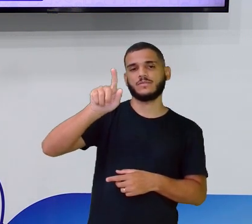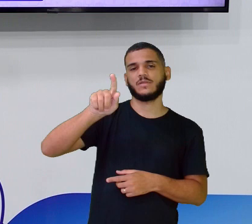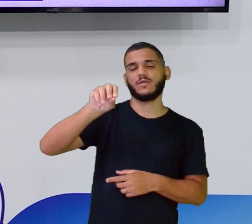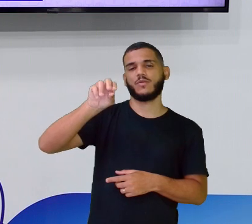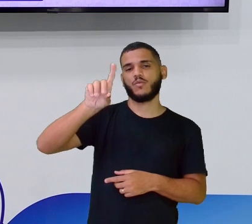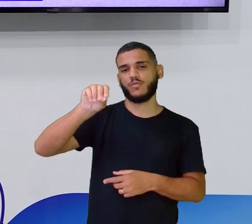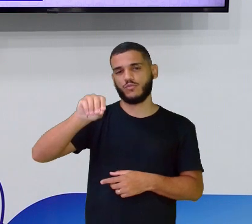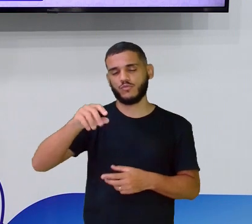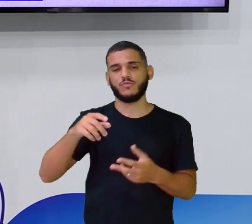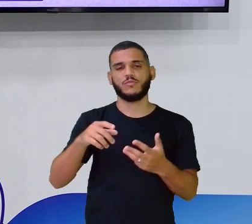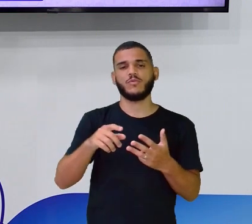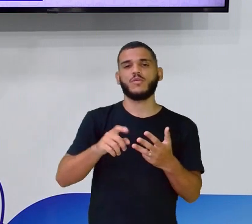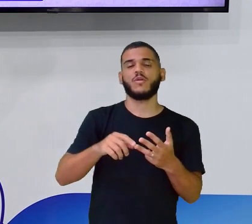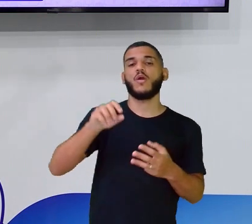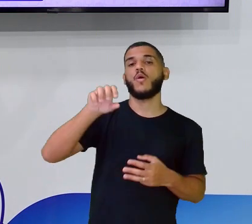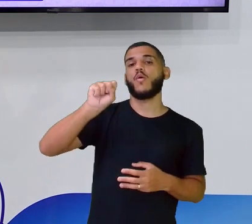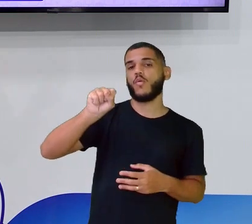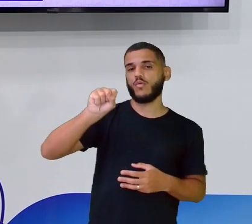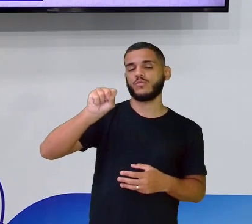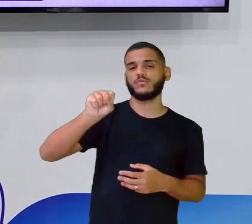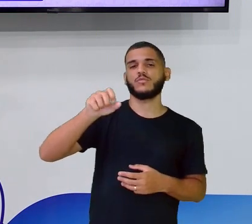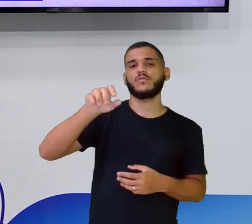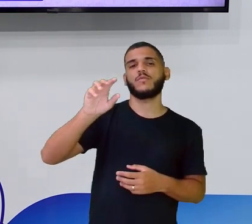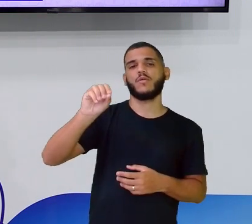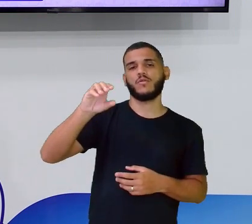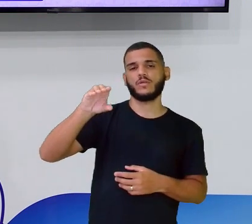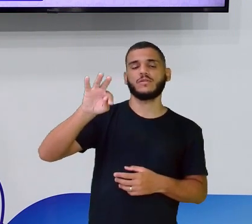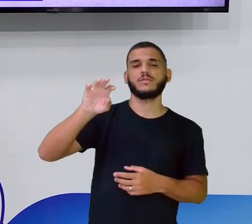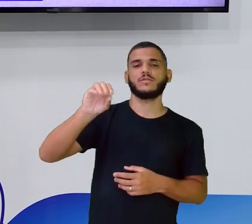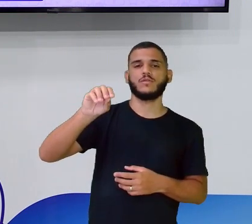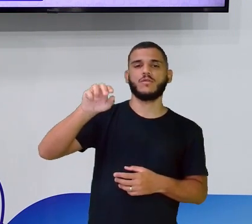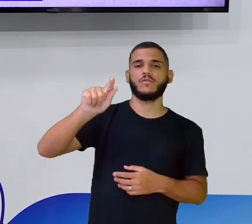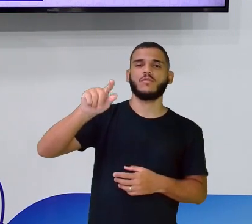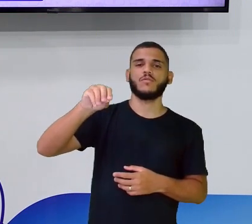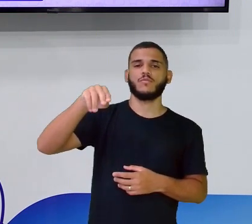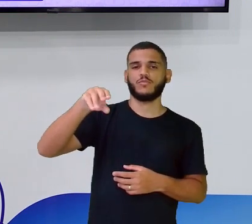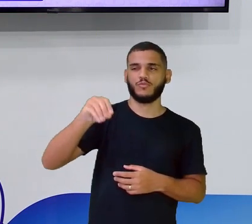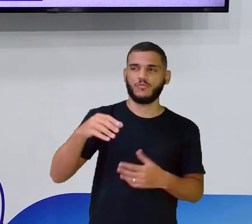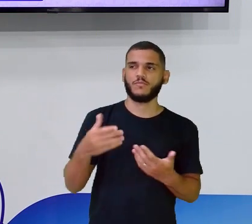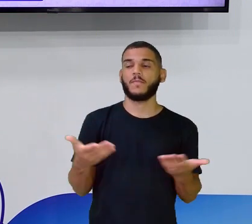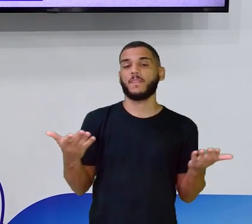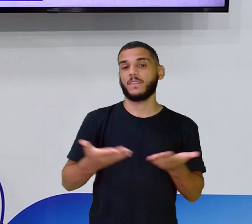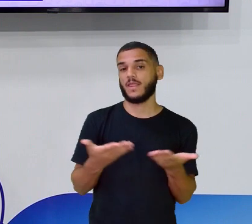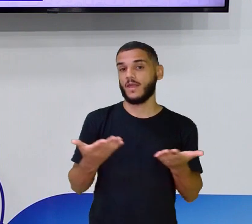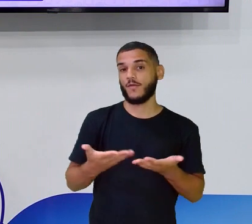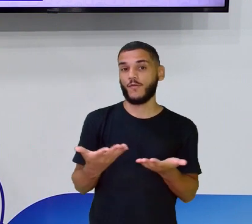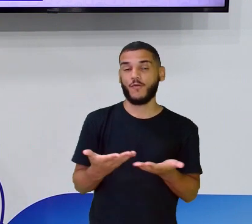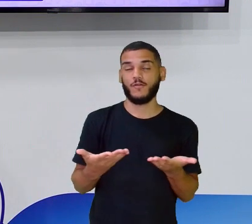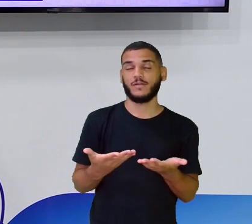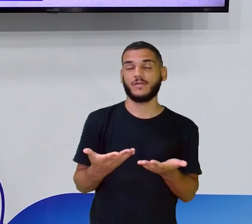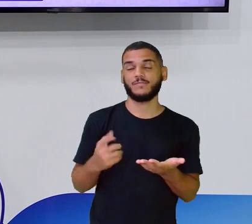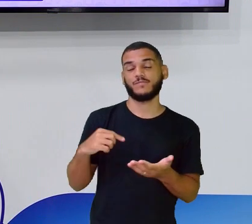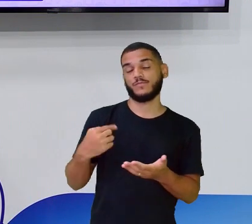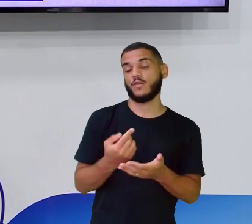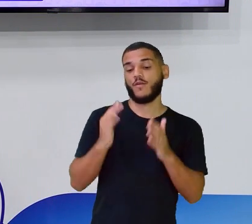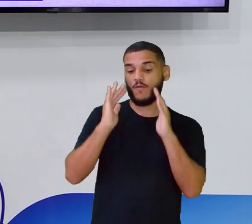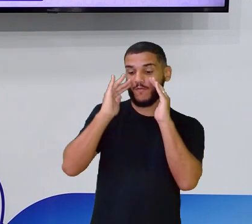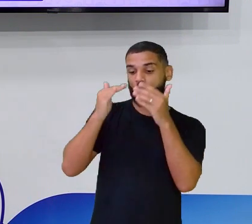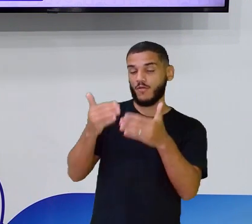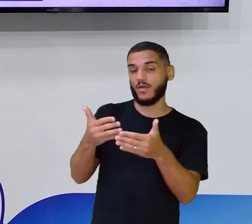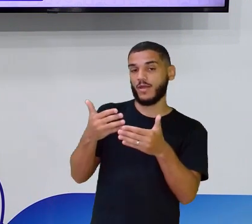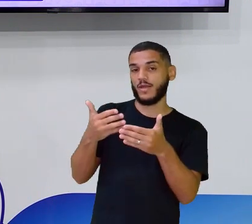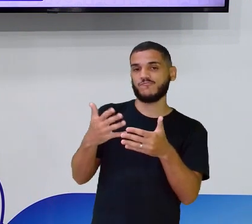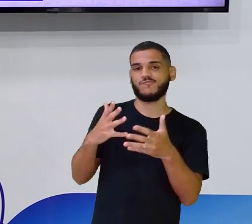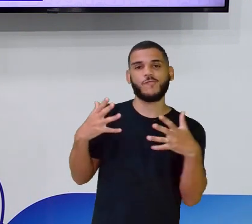E a gente vai para o nosso querido, nosso maravilhoso, nosso não menos importante.